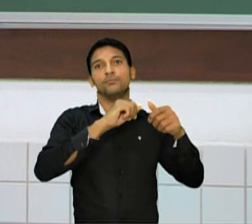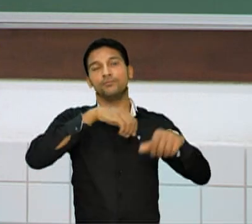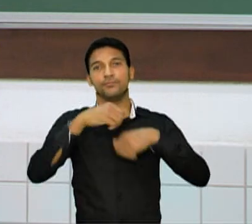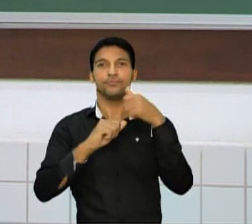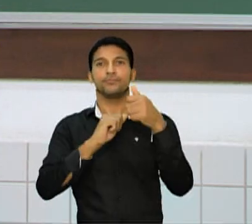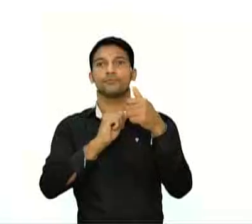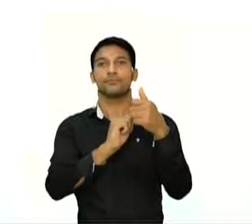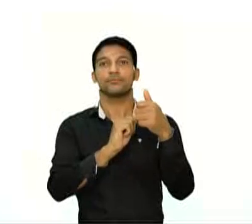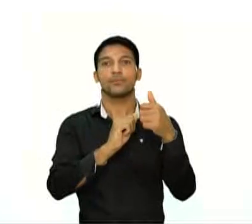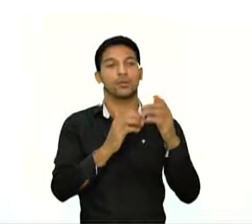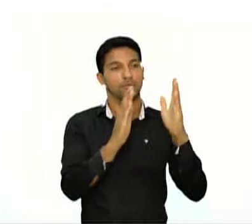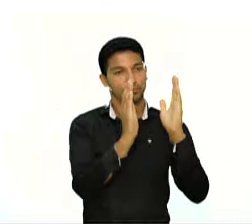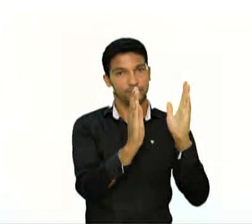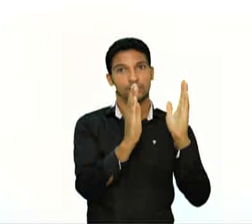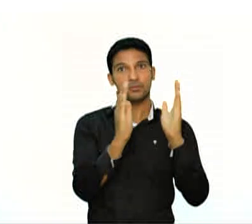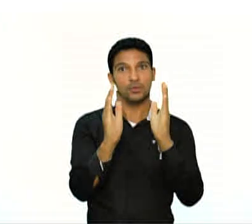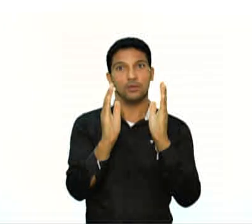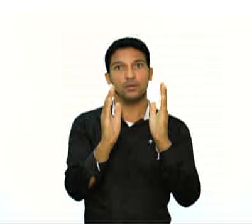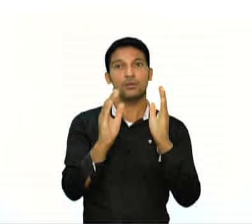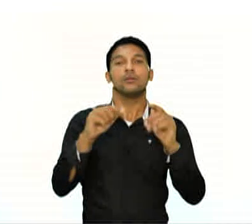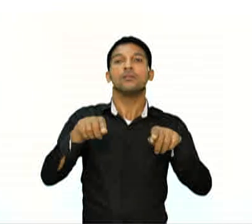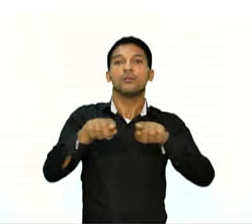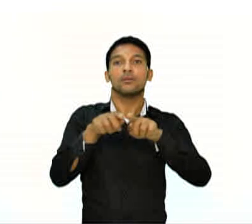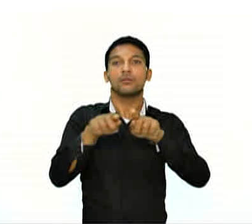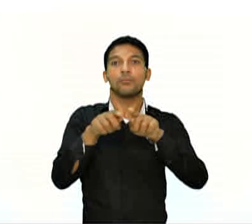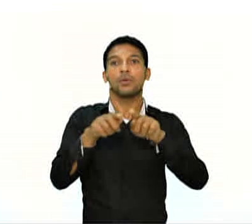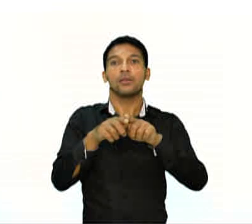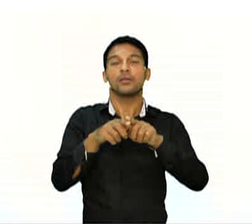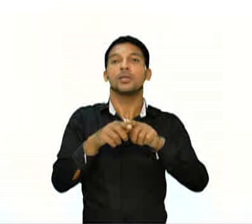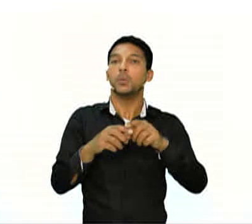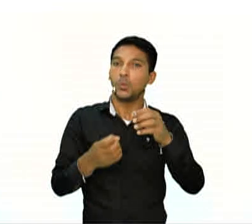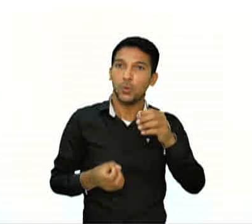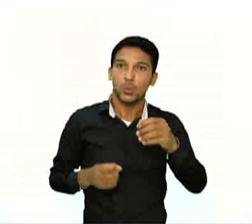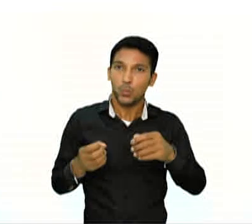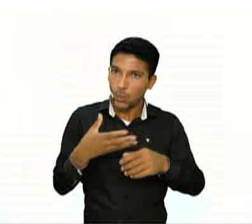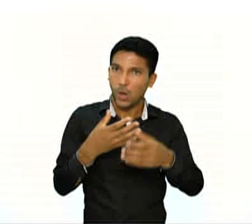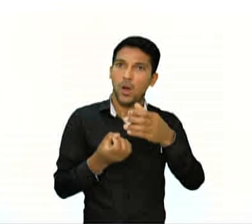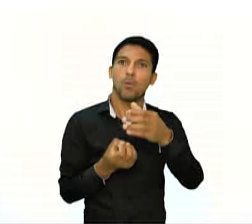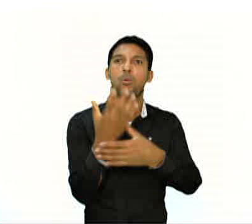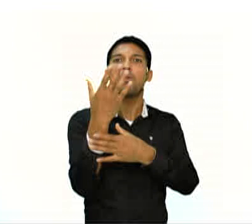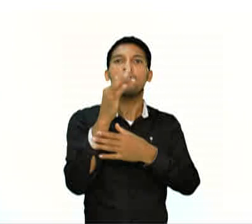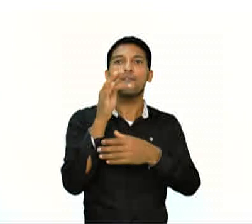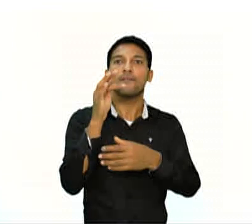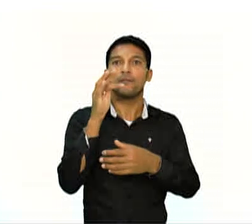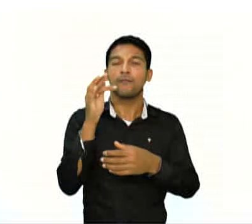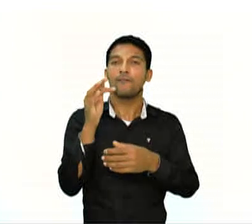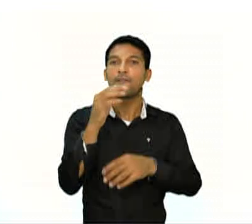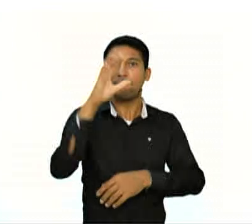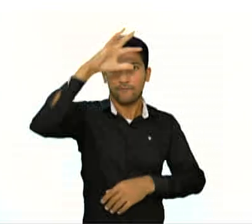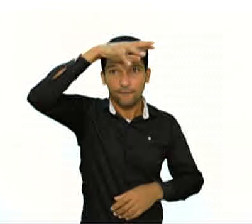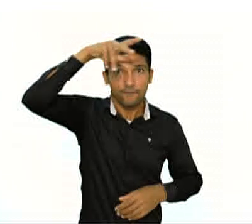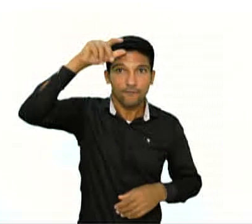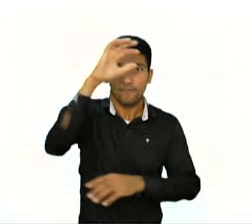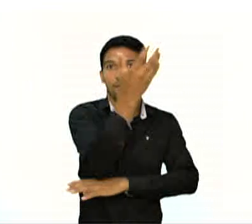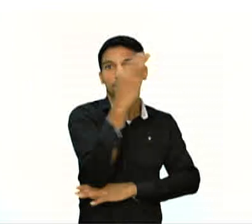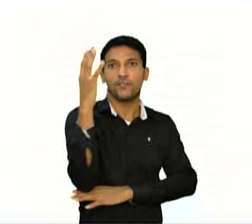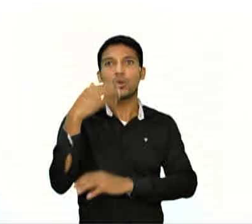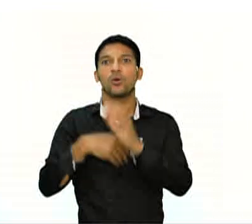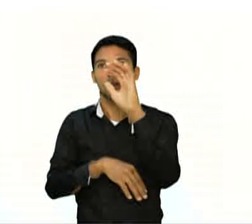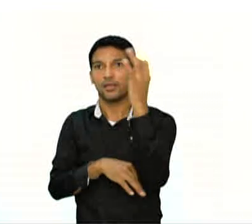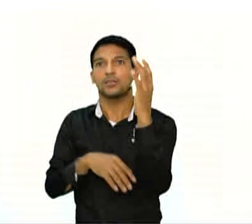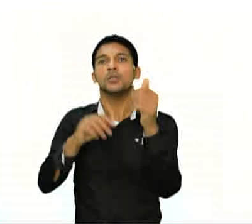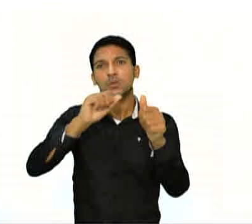com temperatura, porque tivemos avanço de florestas, diversificação das florestas se modificando, como a savana,